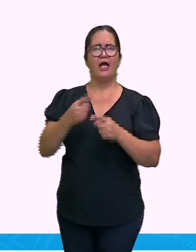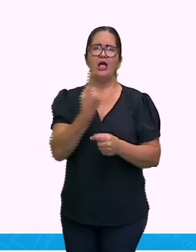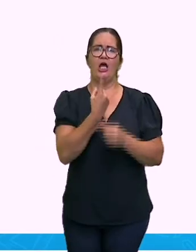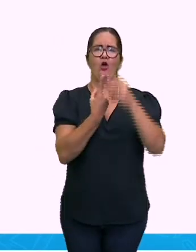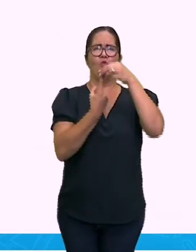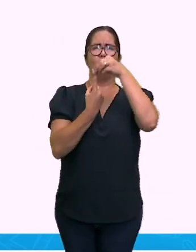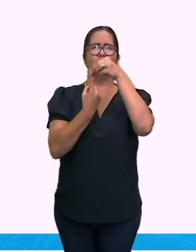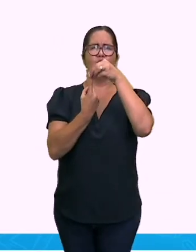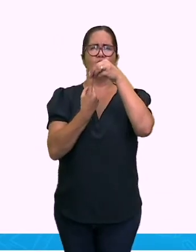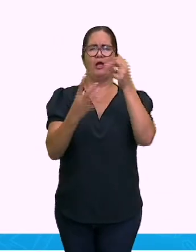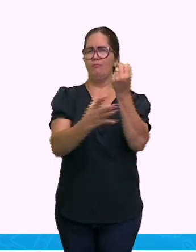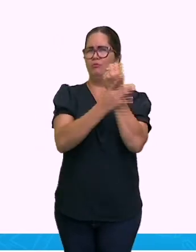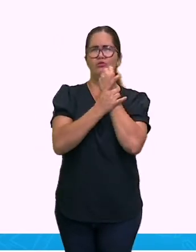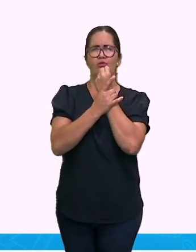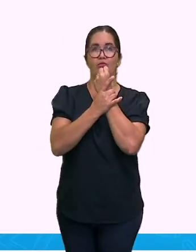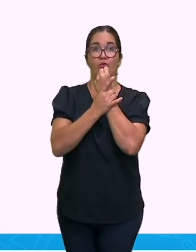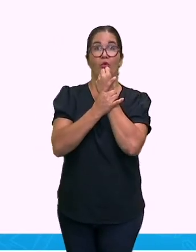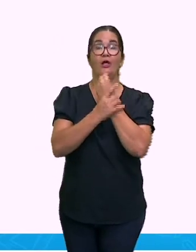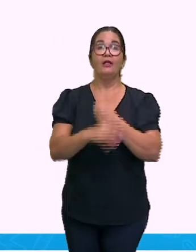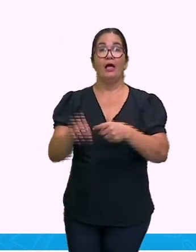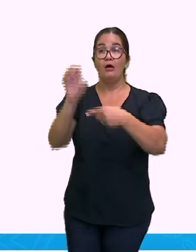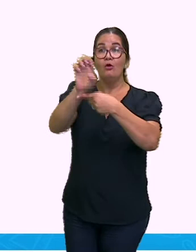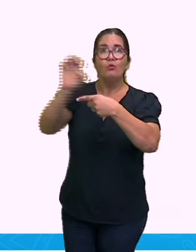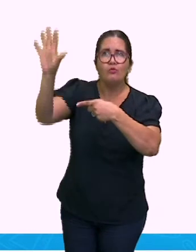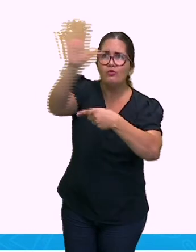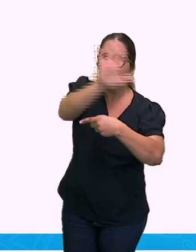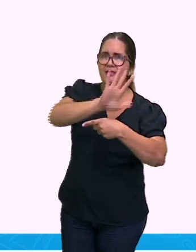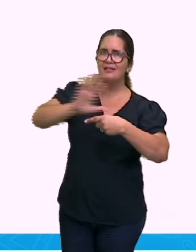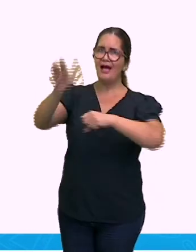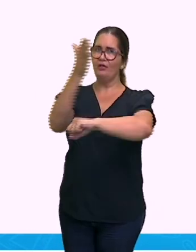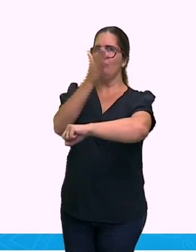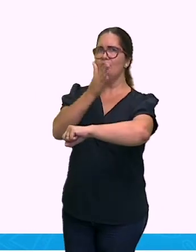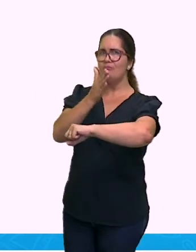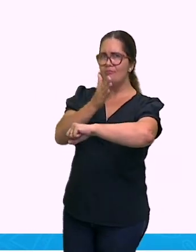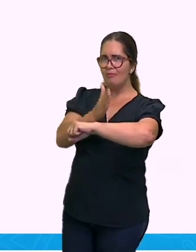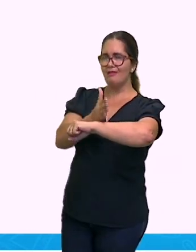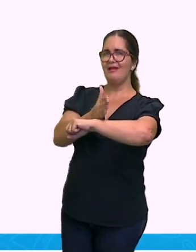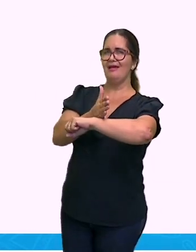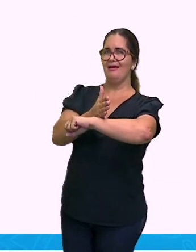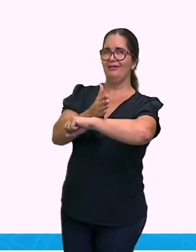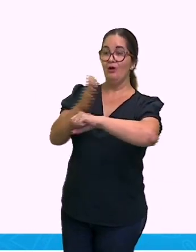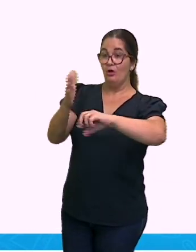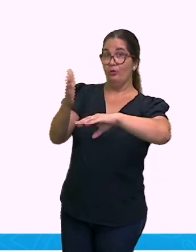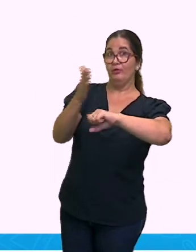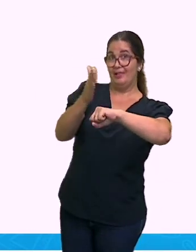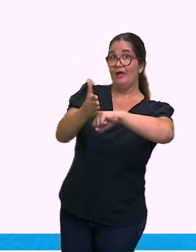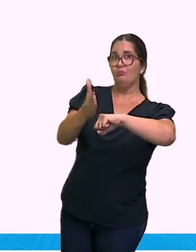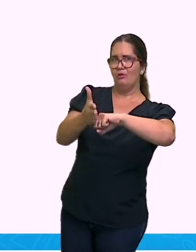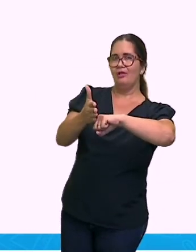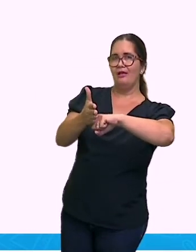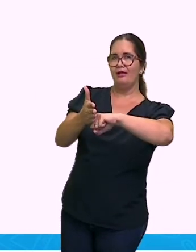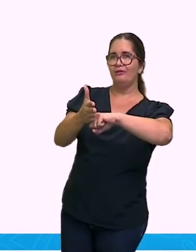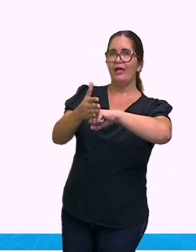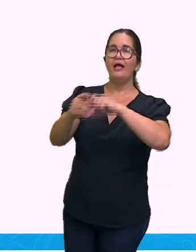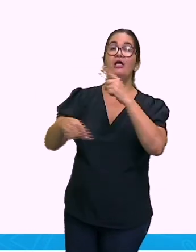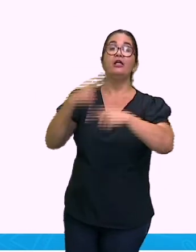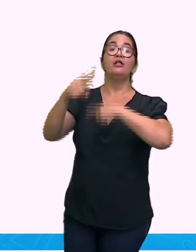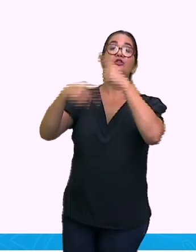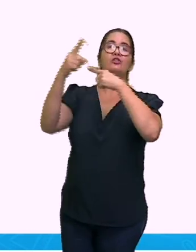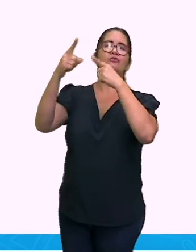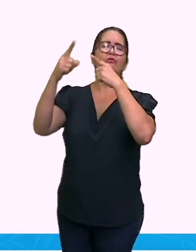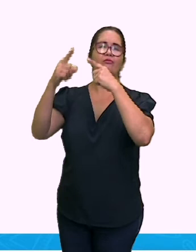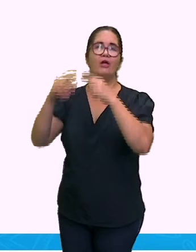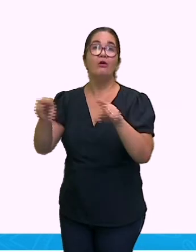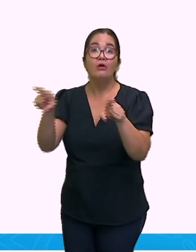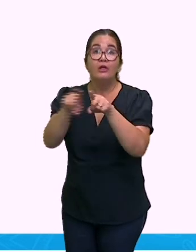moderno. Temos teóricos, pensadores que defendiam várias vertentes do